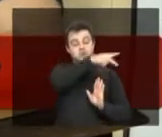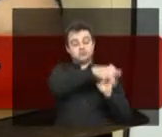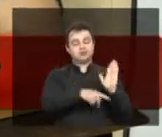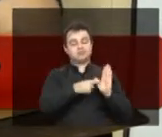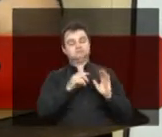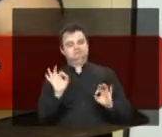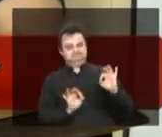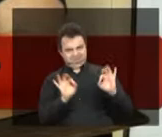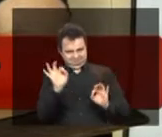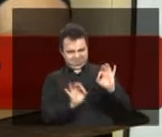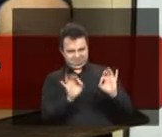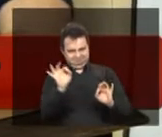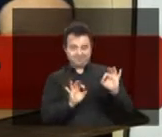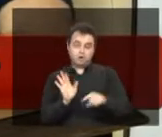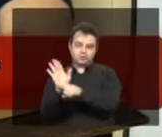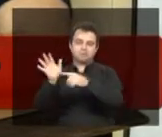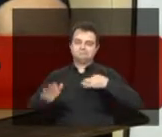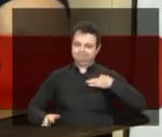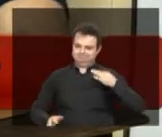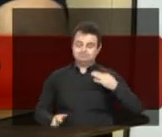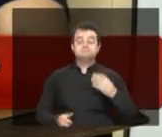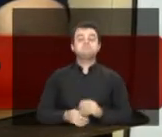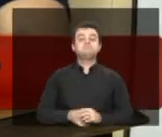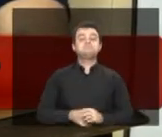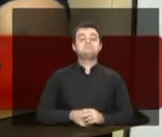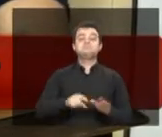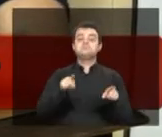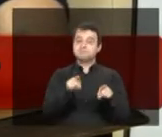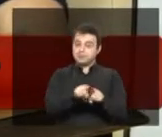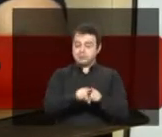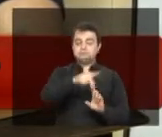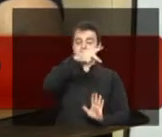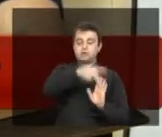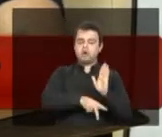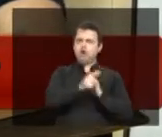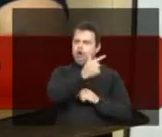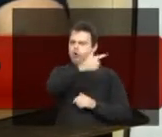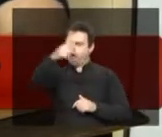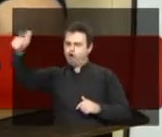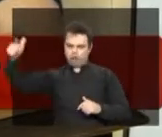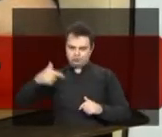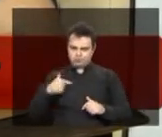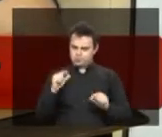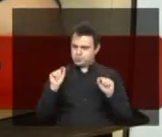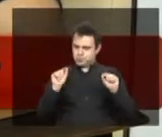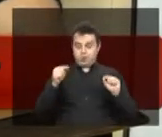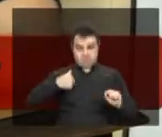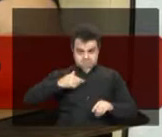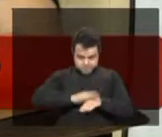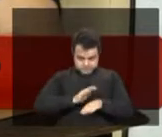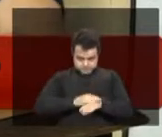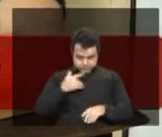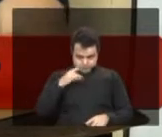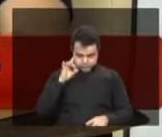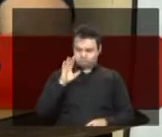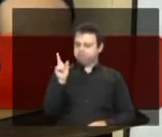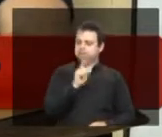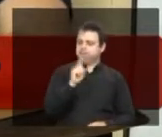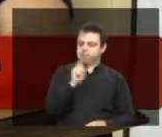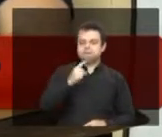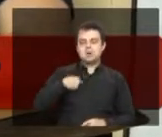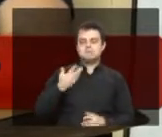projeto aí. E entre outros, né, que eu poderia destacar, né, que a gente não são só de minha autoria, mas que